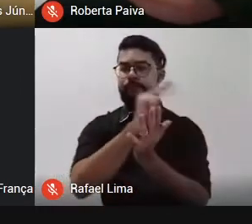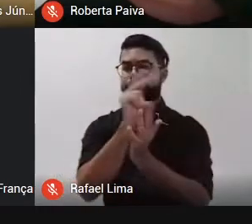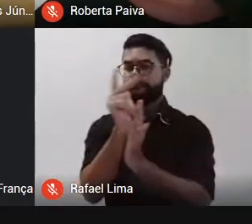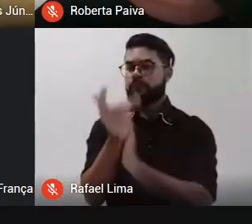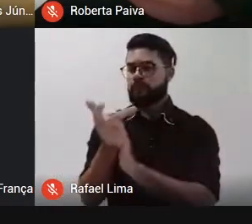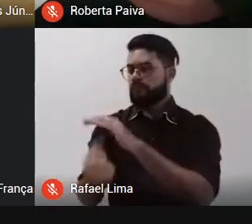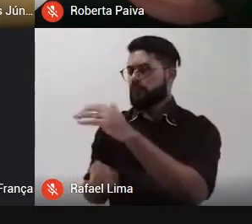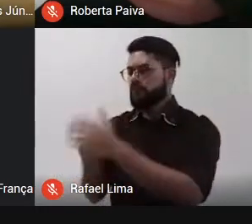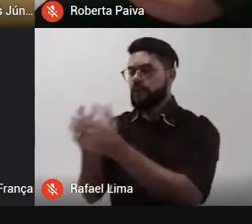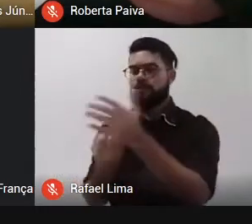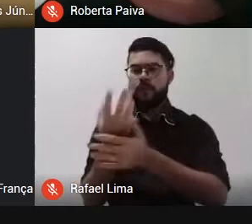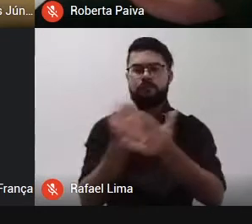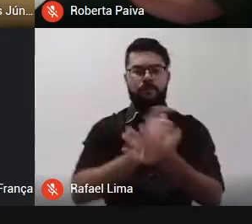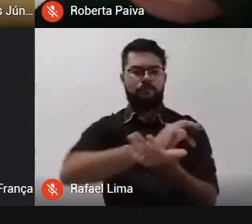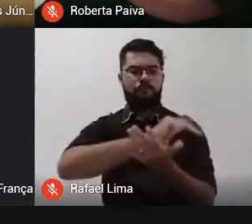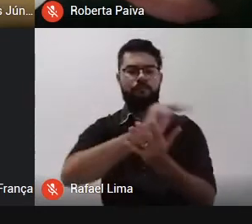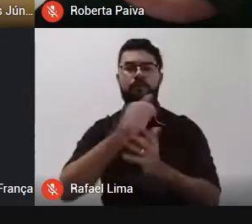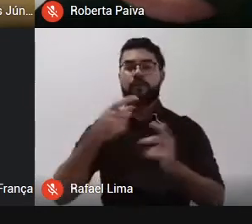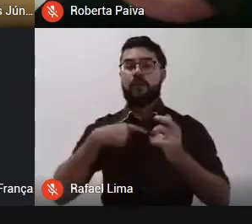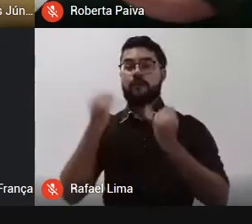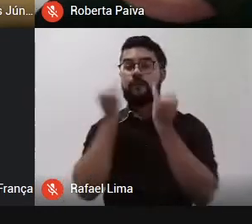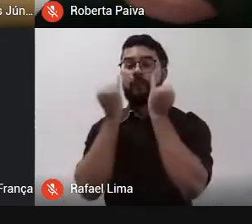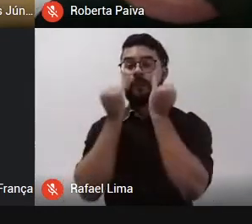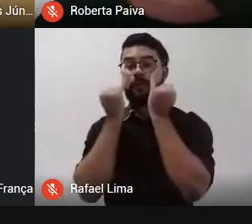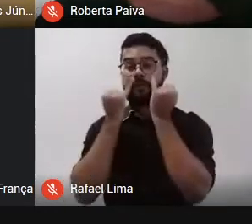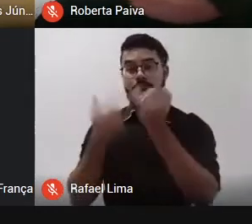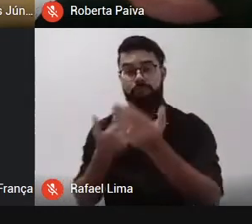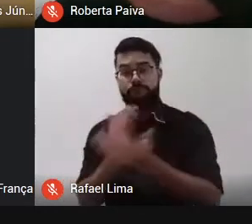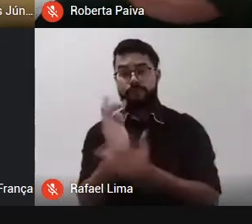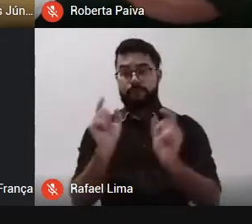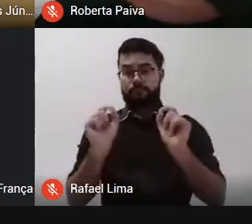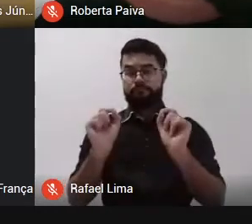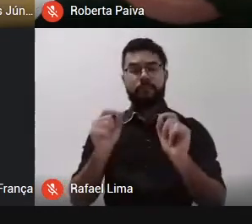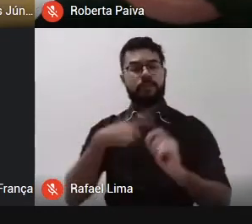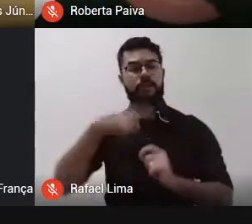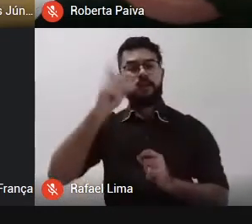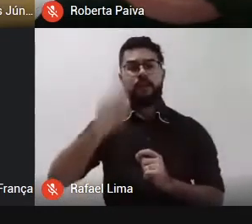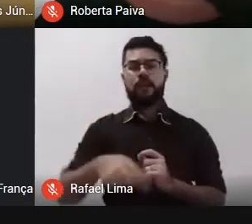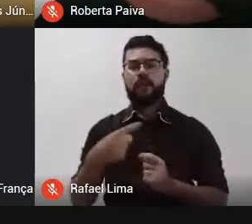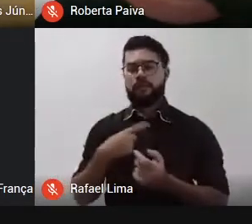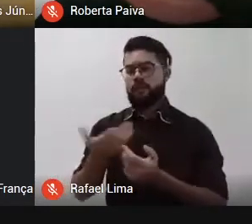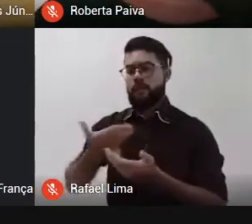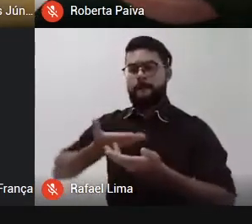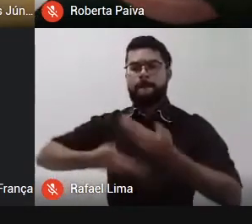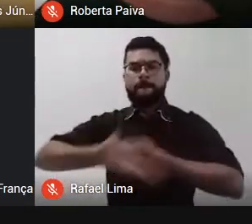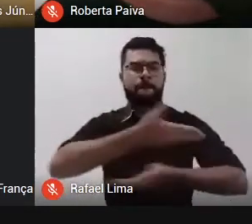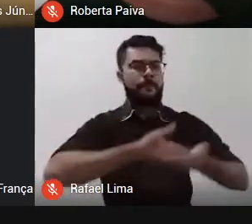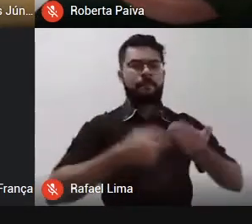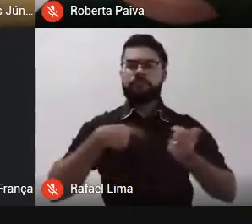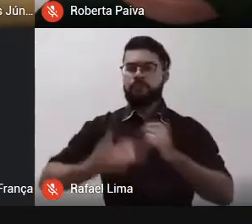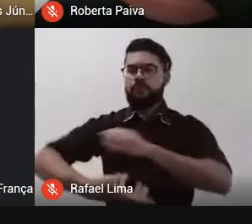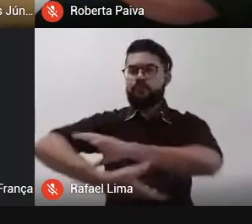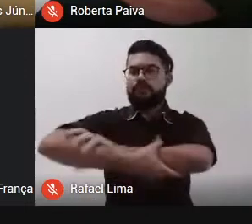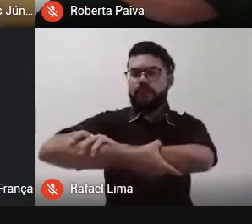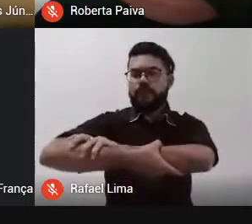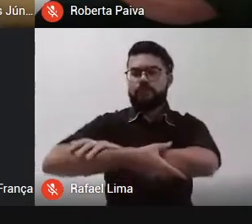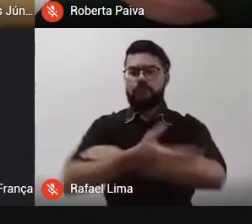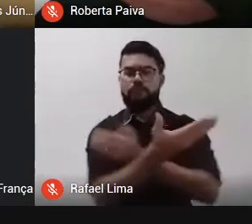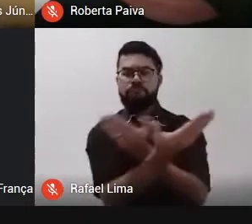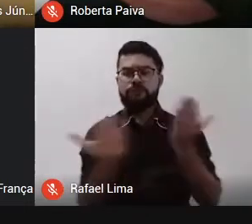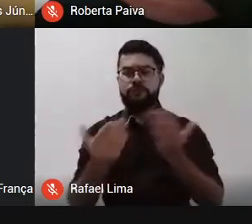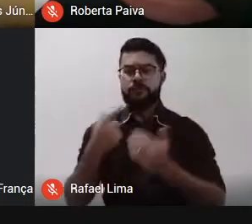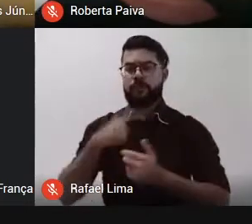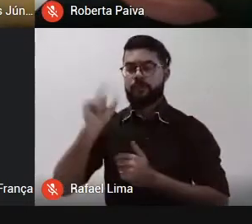disponíveis, né, essa informação que está aí, ela tem que ter essa parceria, né, essa tão boa, grande parceria para transformar toda